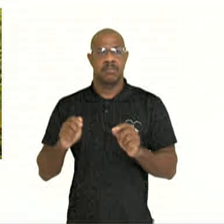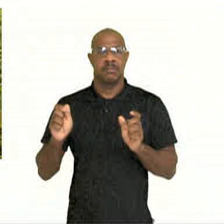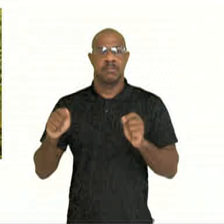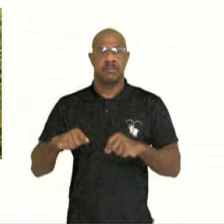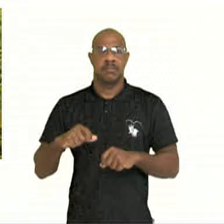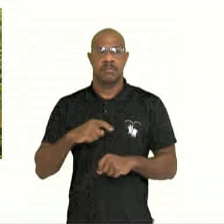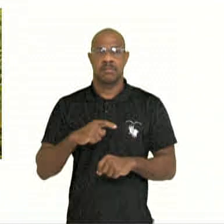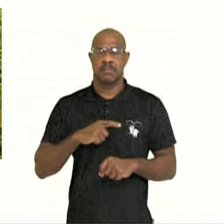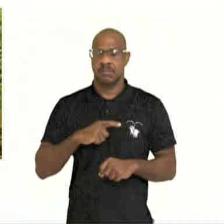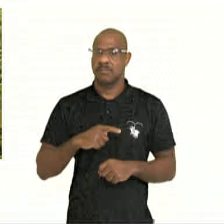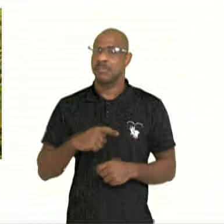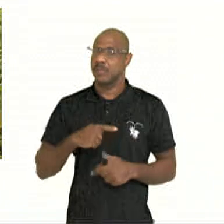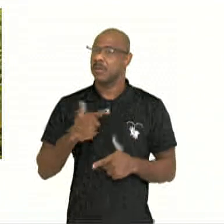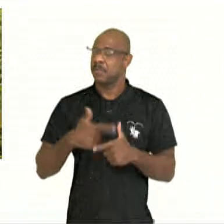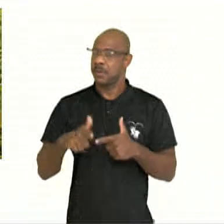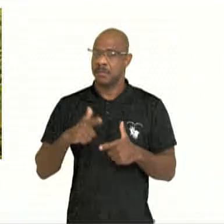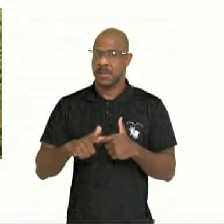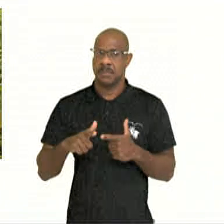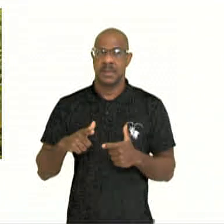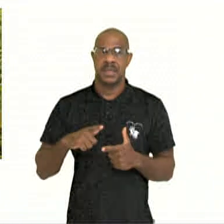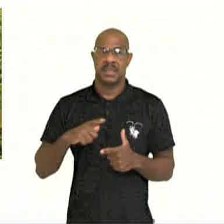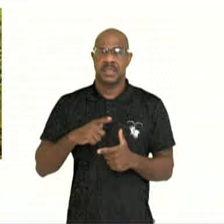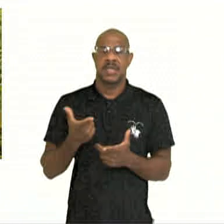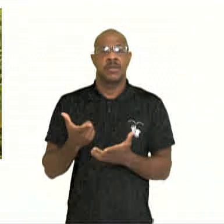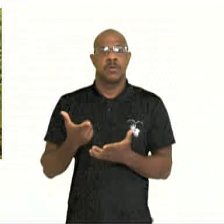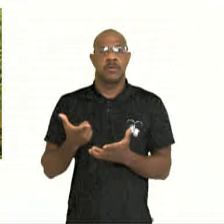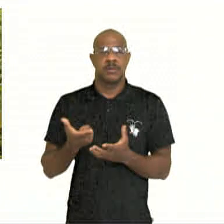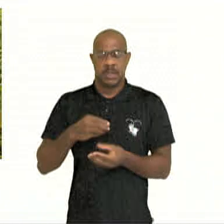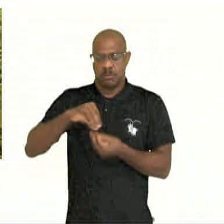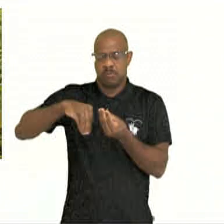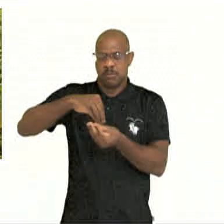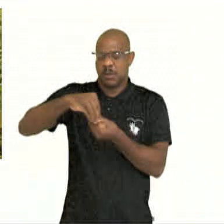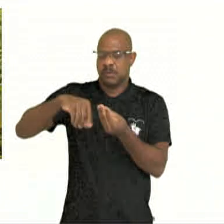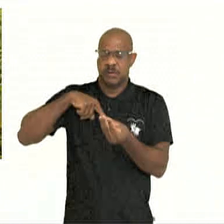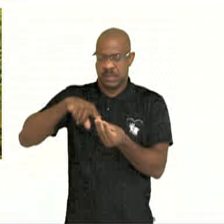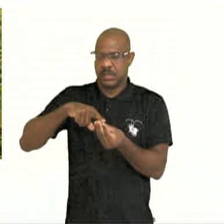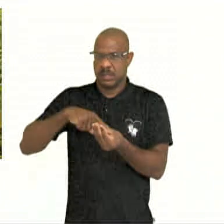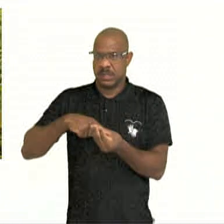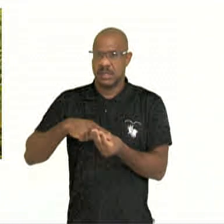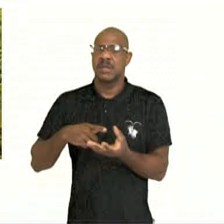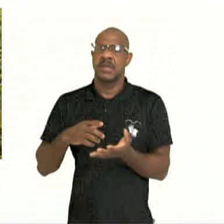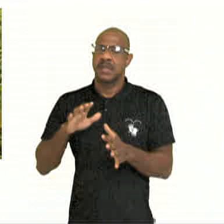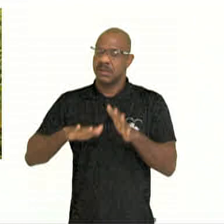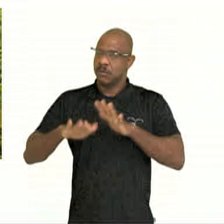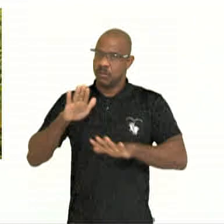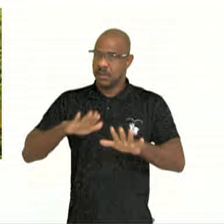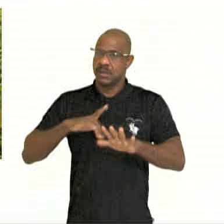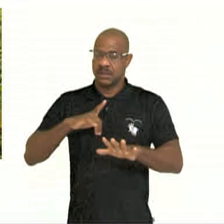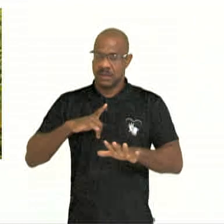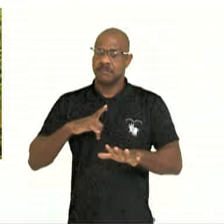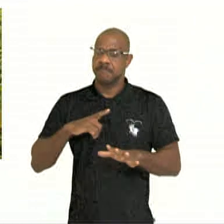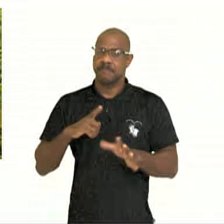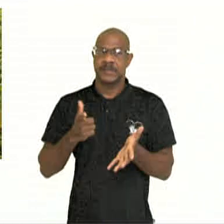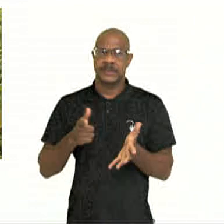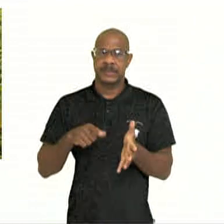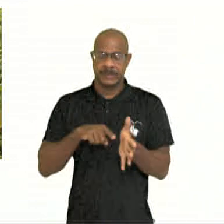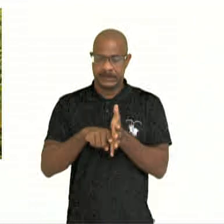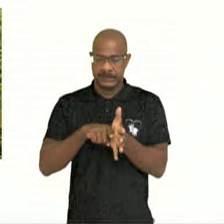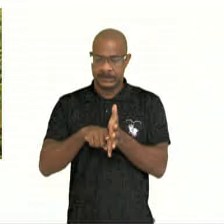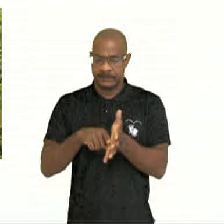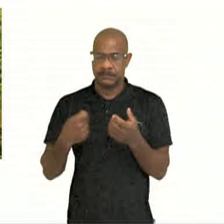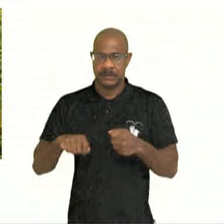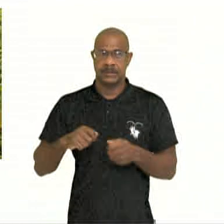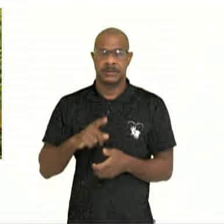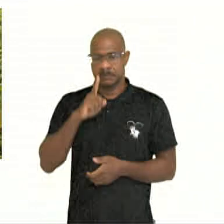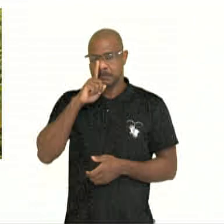o trato intestinal. Então, é uma planta que tem que ter cuidado dependendo da região onde você for fazer criação de gado.